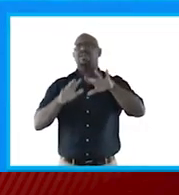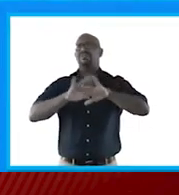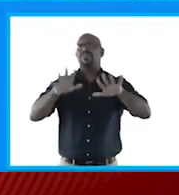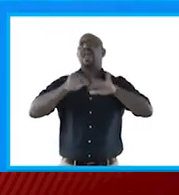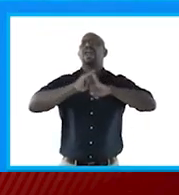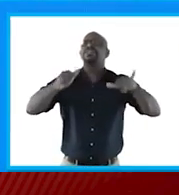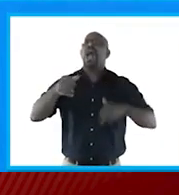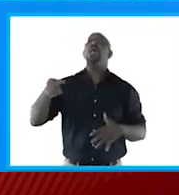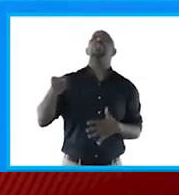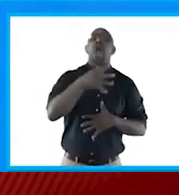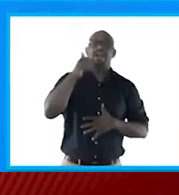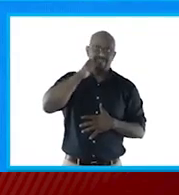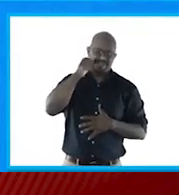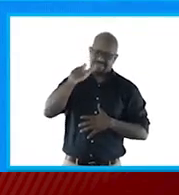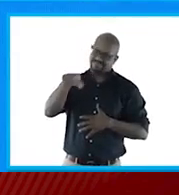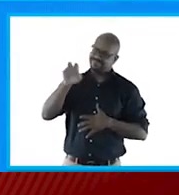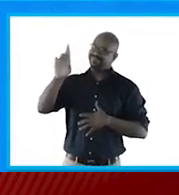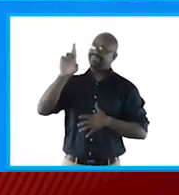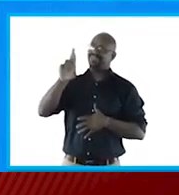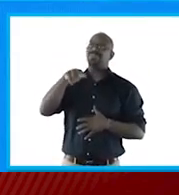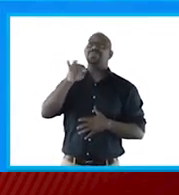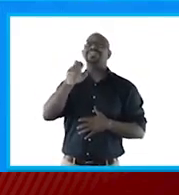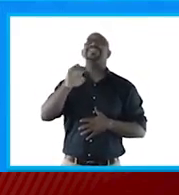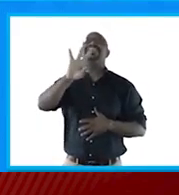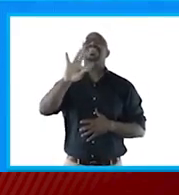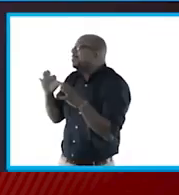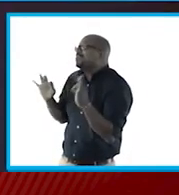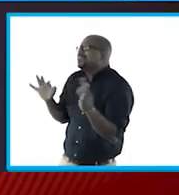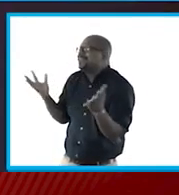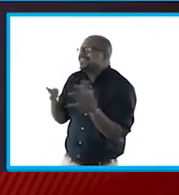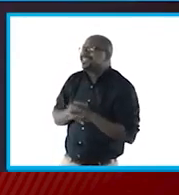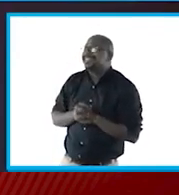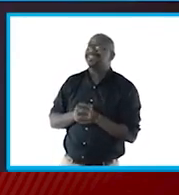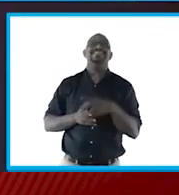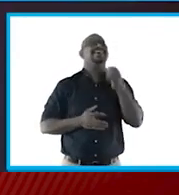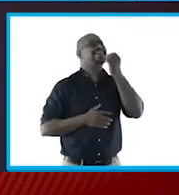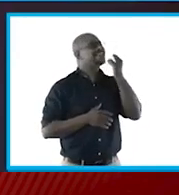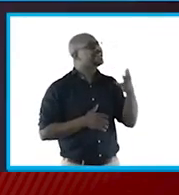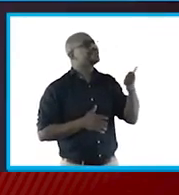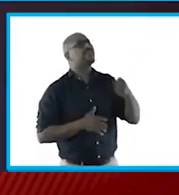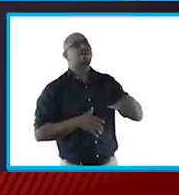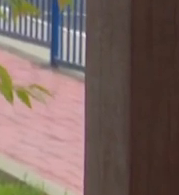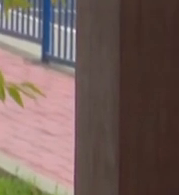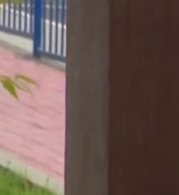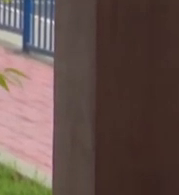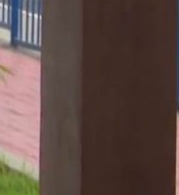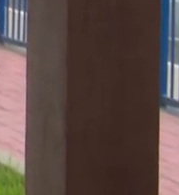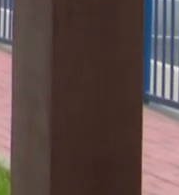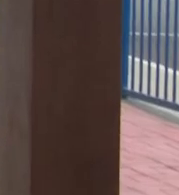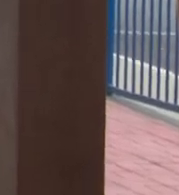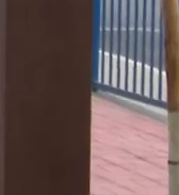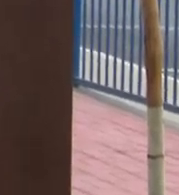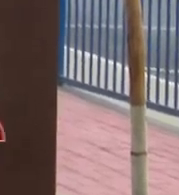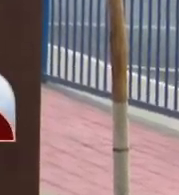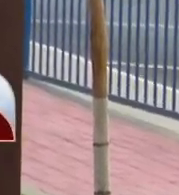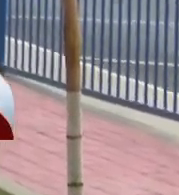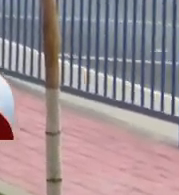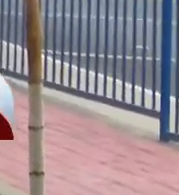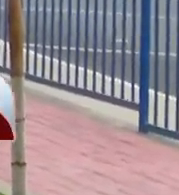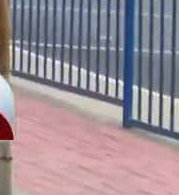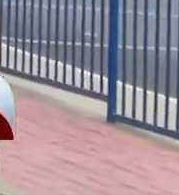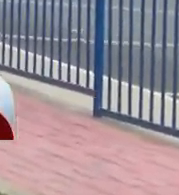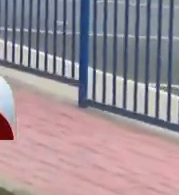a nova Embaixadora da Unicef Tainara Que bom que você tá com a gente nesta edição do selo